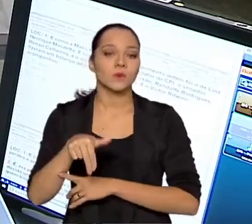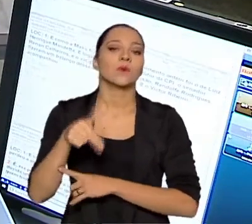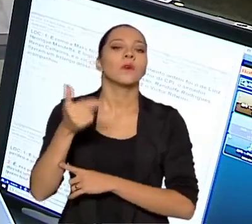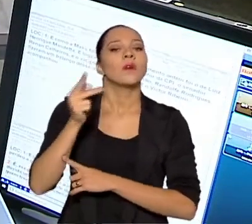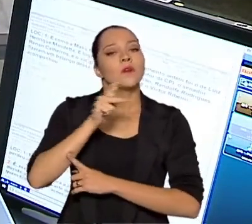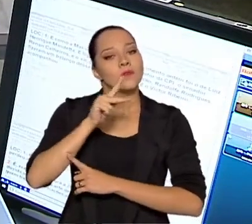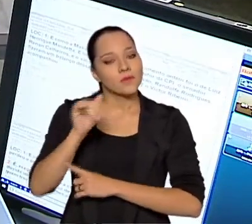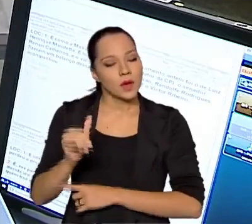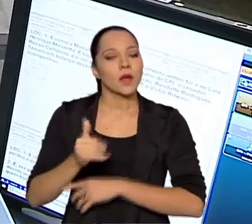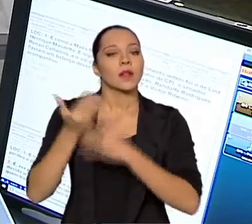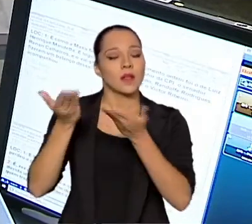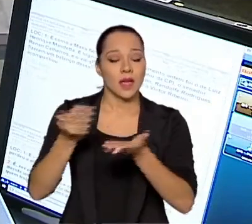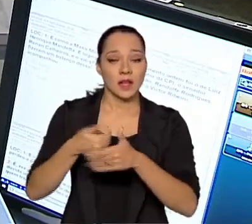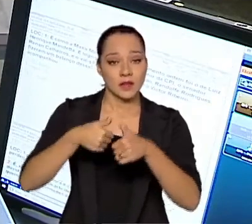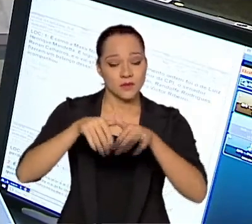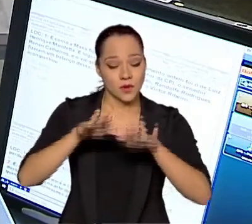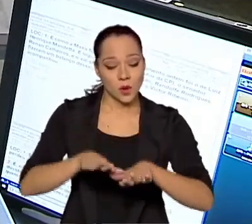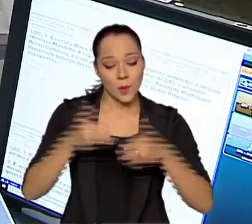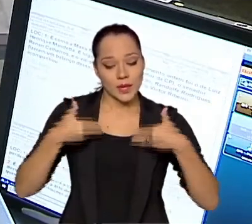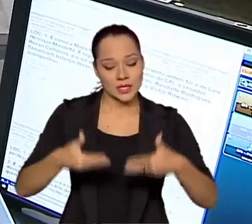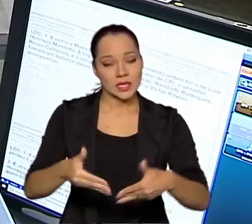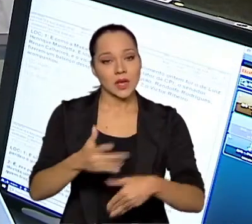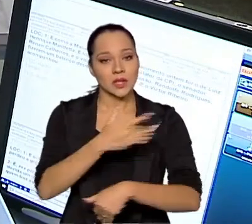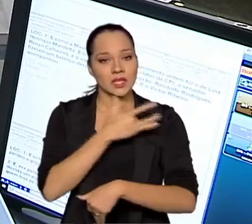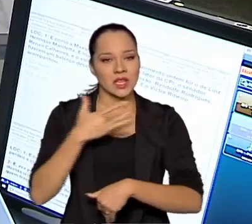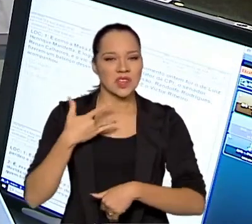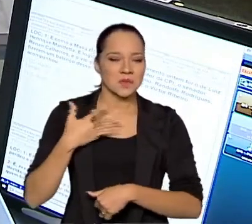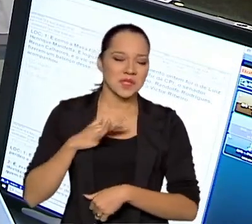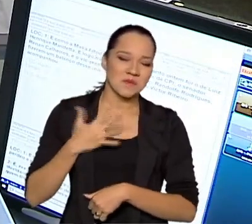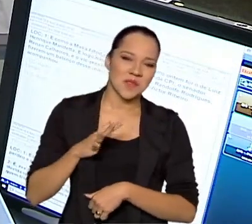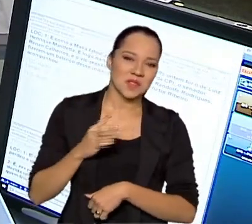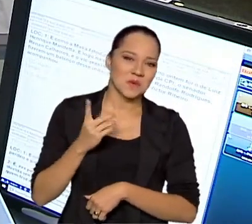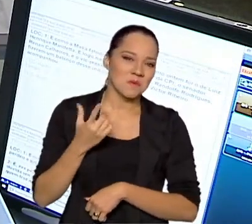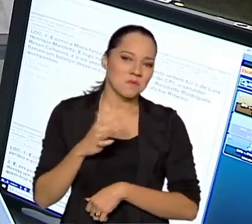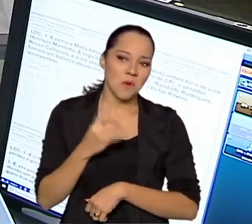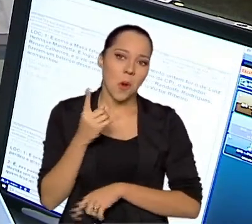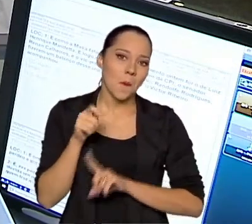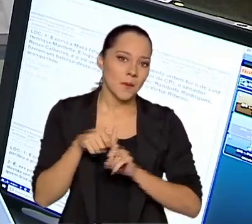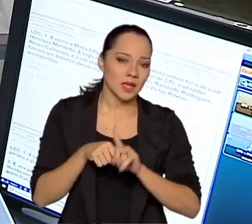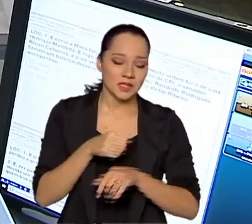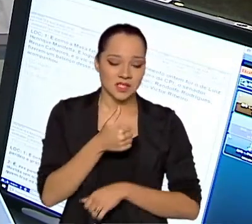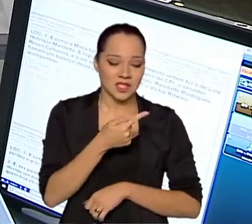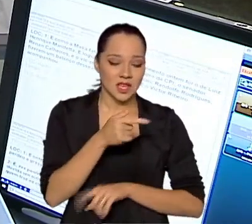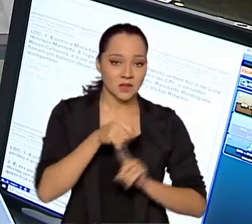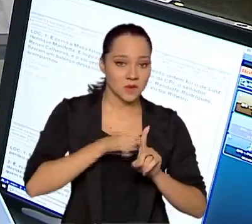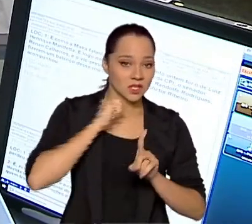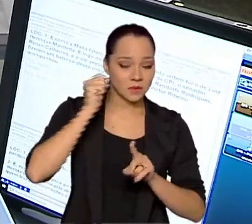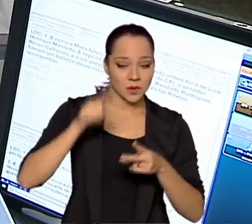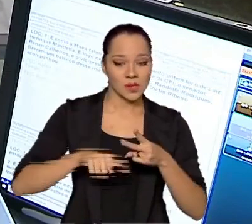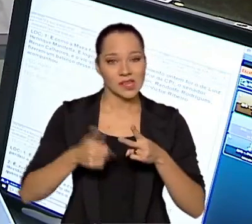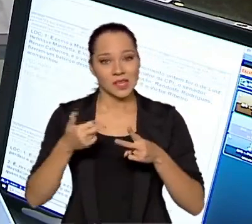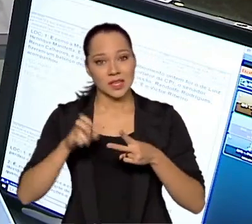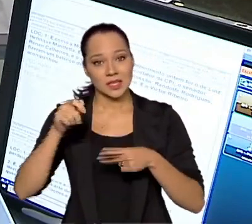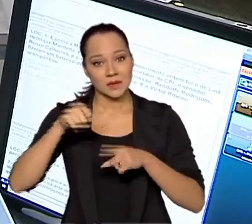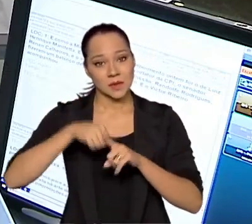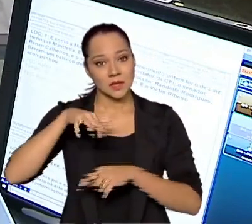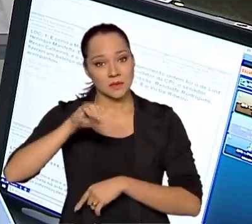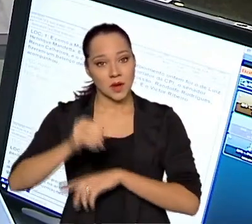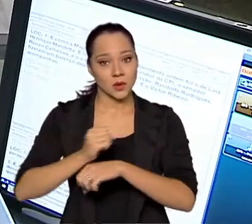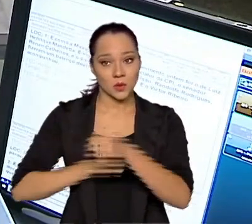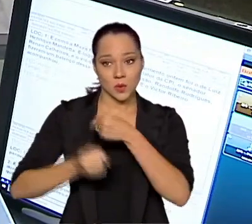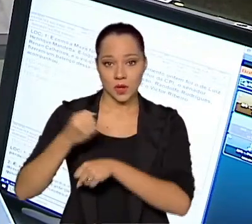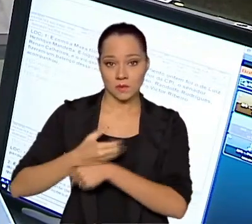oitivas. Ele que ficou na pasta da saúde por menos de um mês, né? Entre 17 de abril e 15 de maio do ano passado,